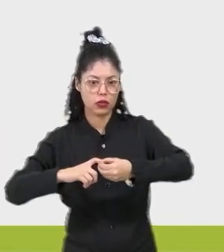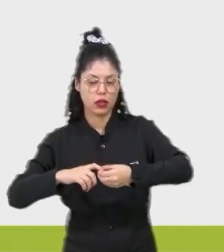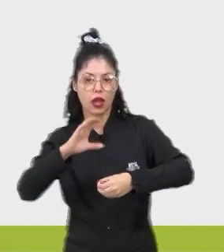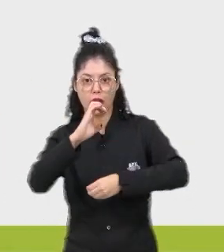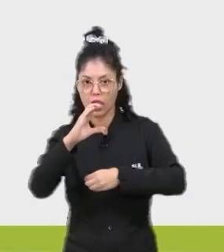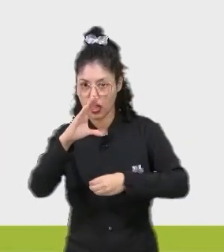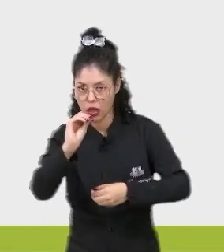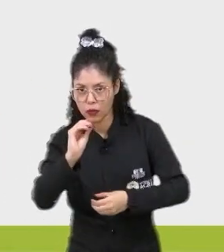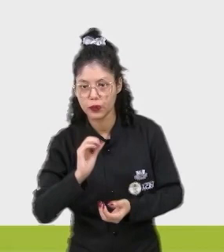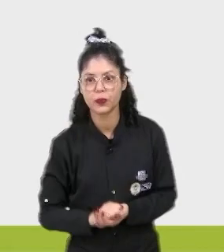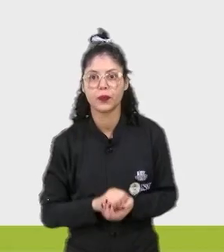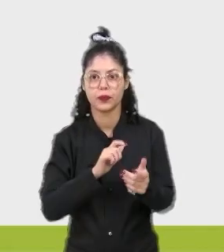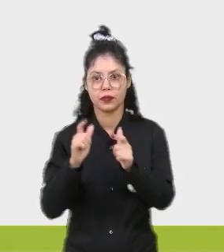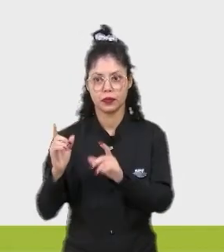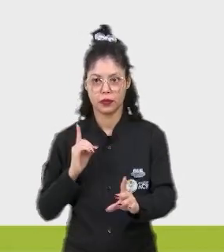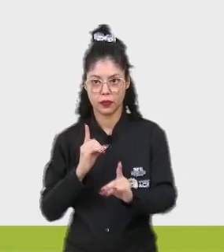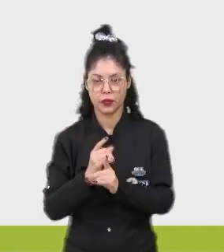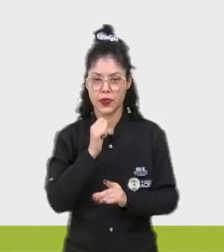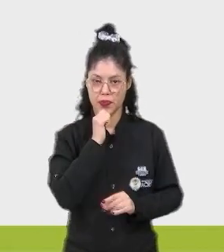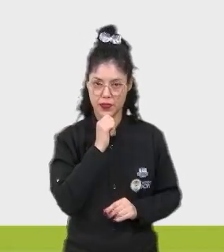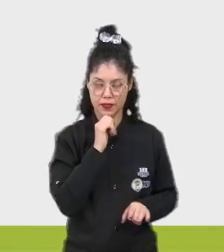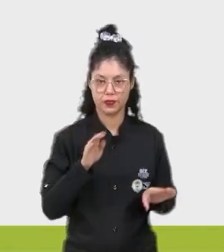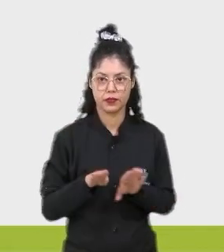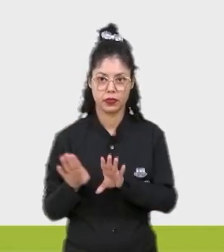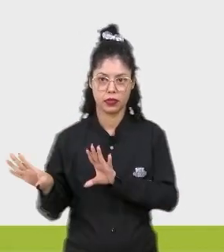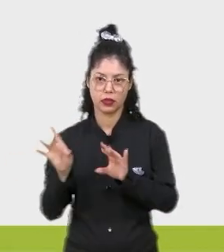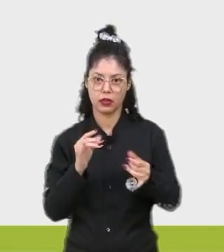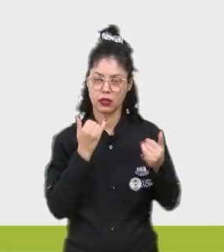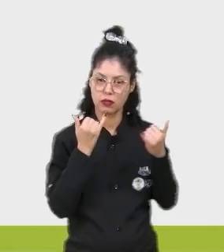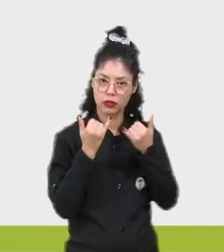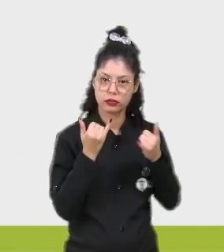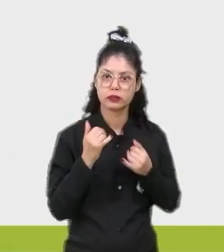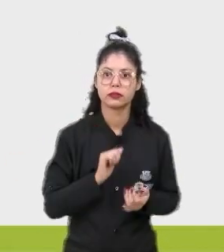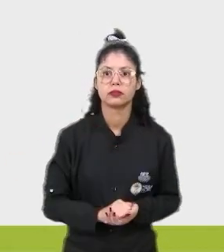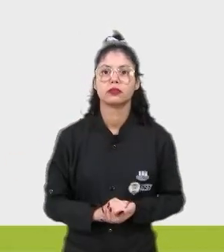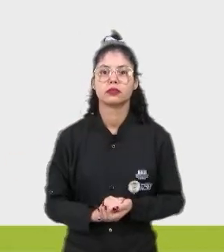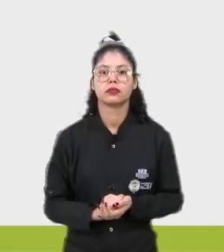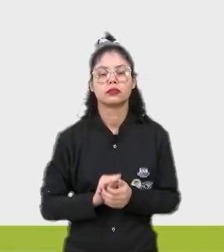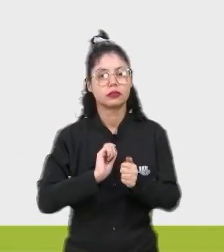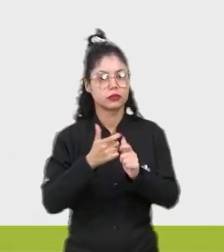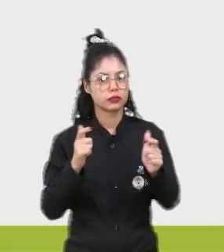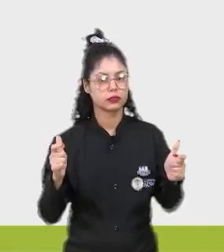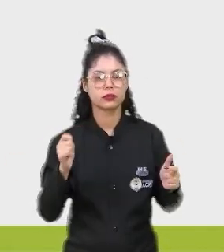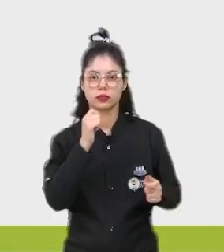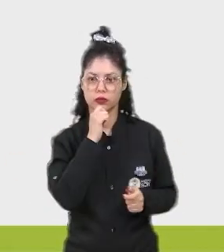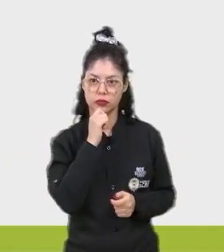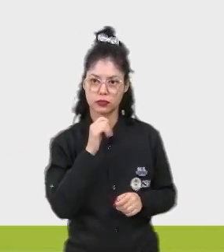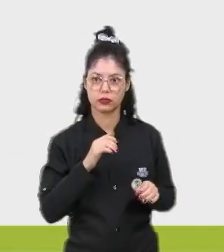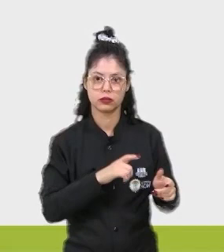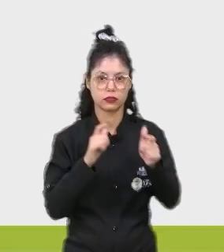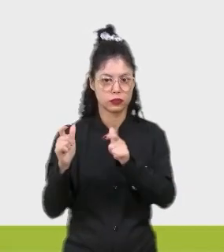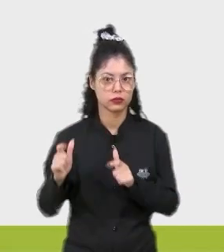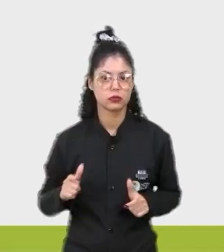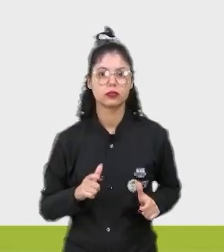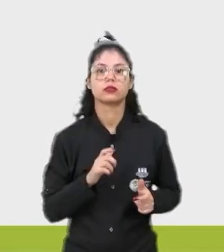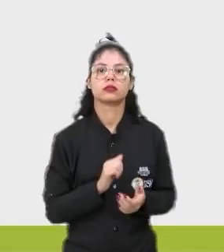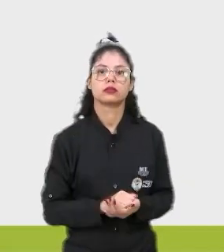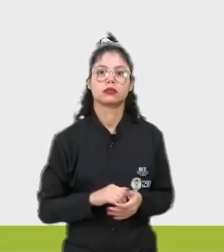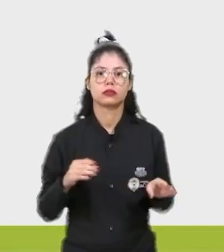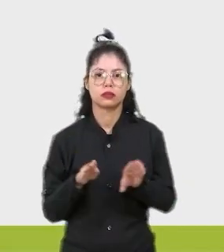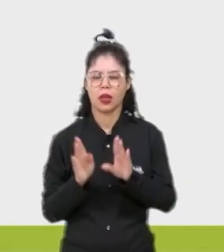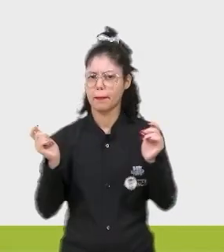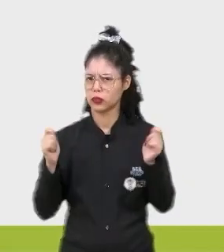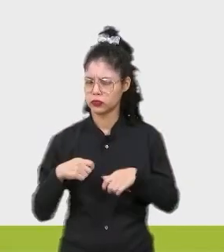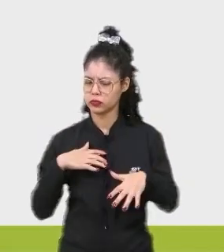ecos após atingir objetos no ambiente, trazendo informações a respeito das suas dimensões, suas localizações e dos seus